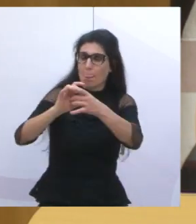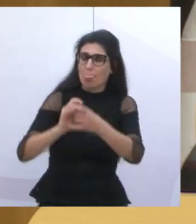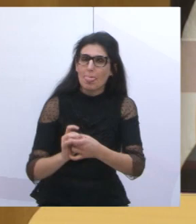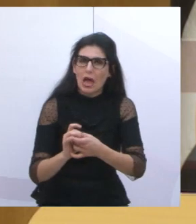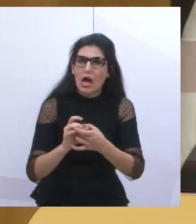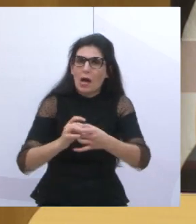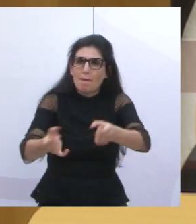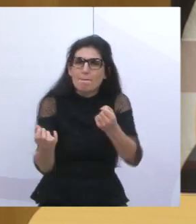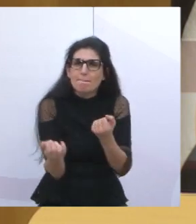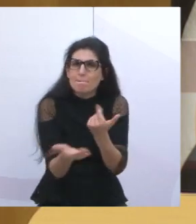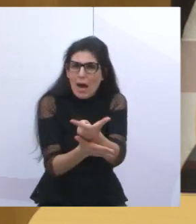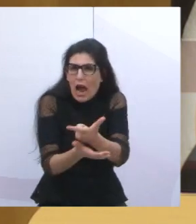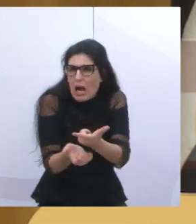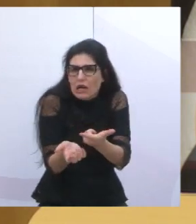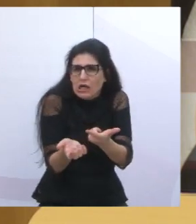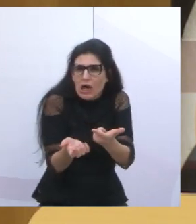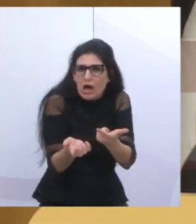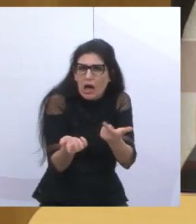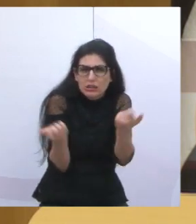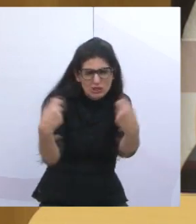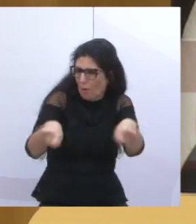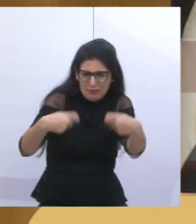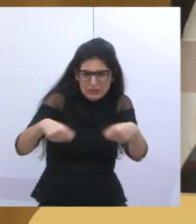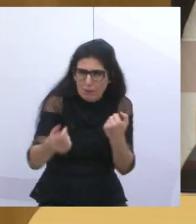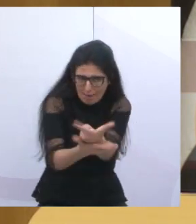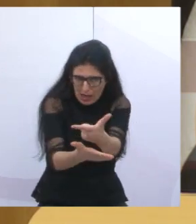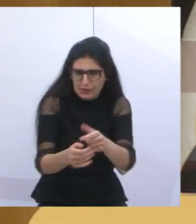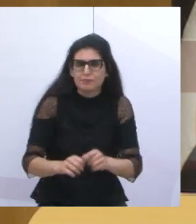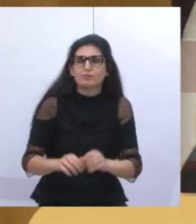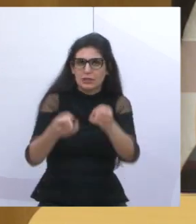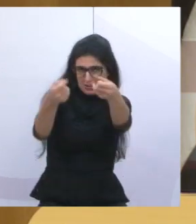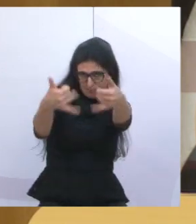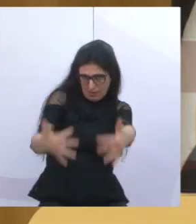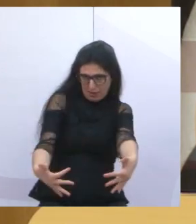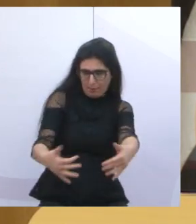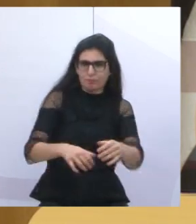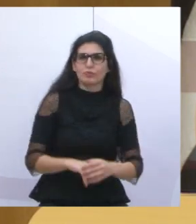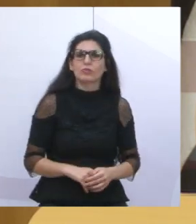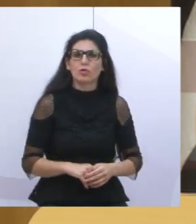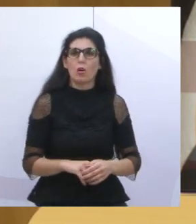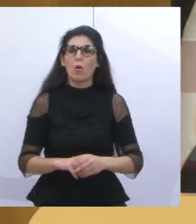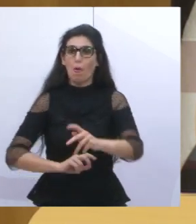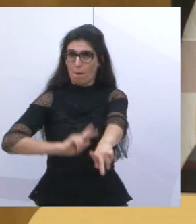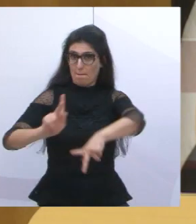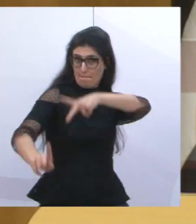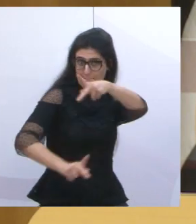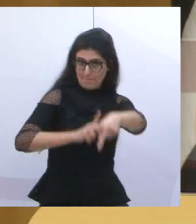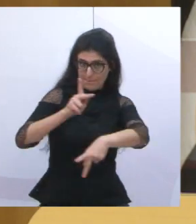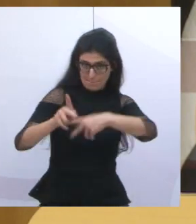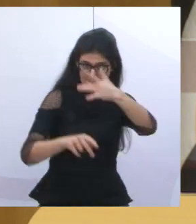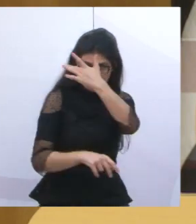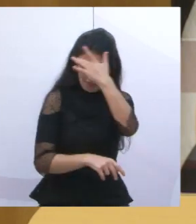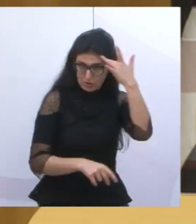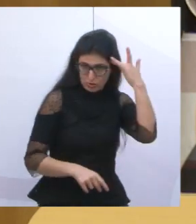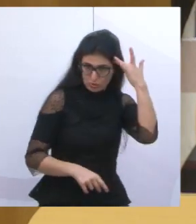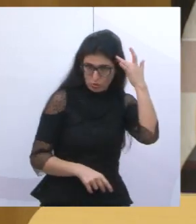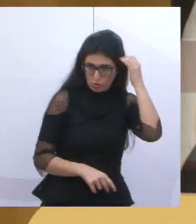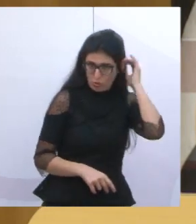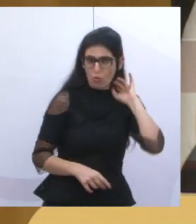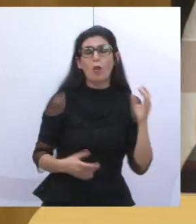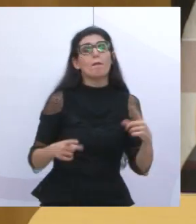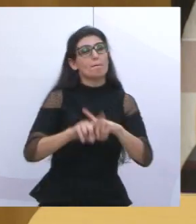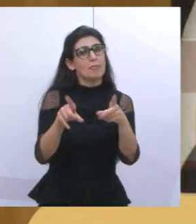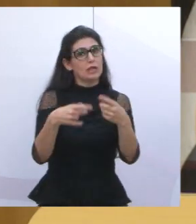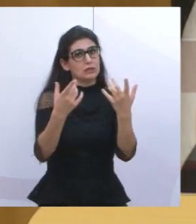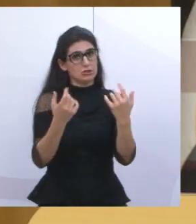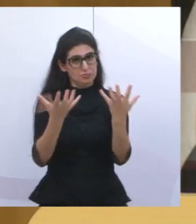melhoramentos. O que é isso? É quando a população estabelece por conta própria, é preciso haver o aceite da